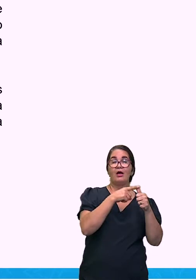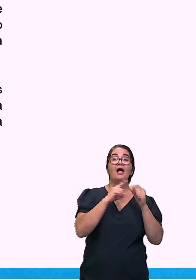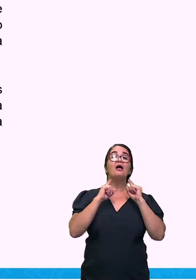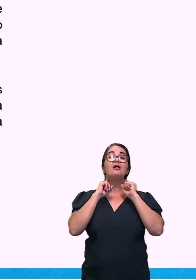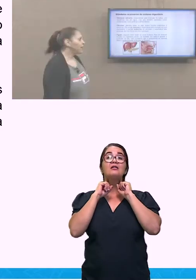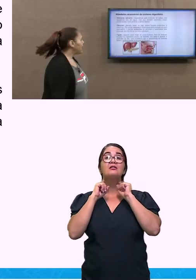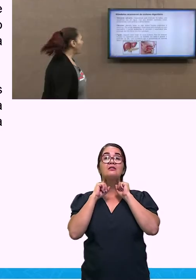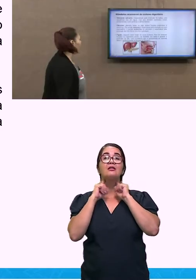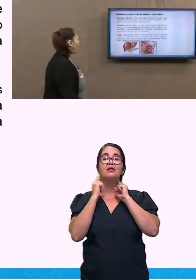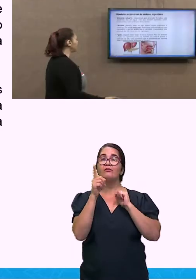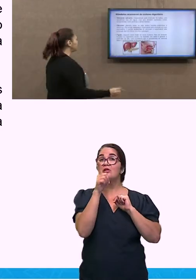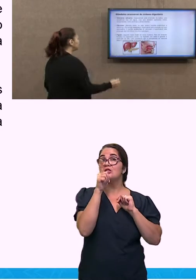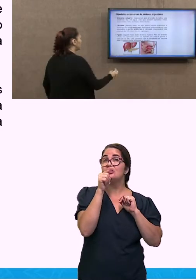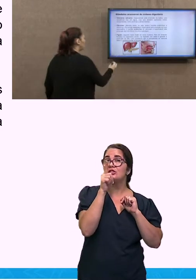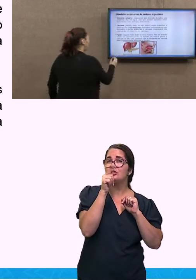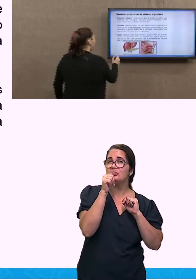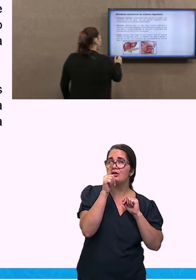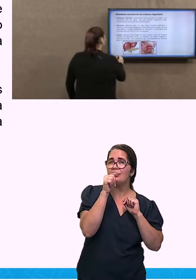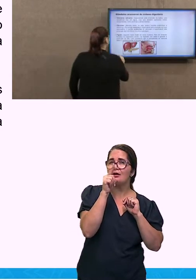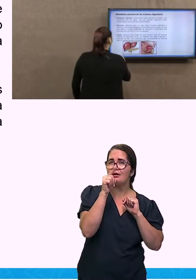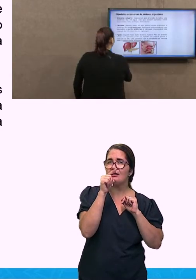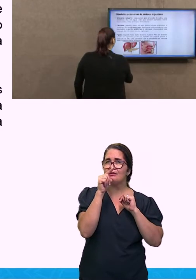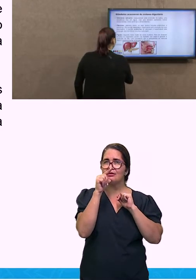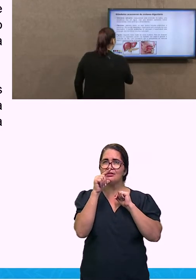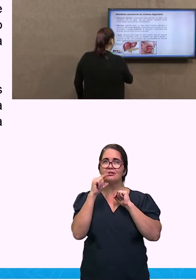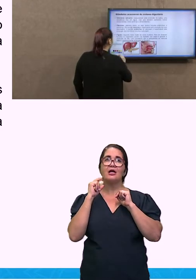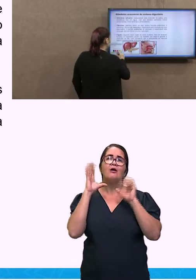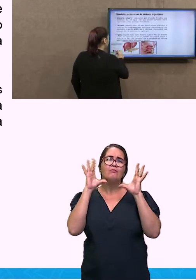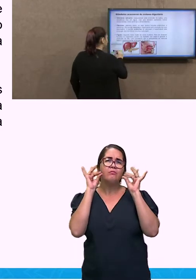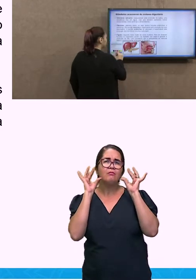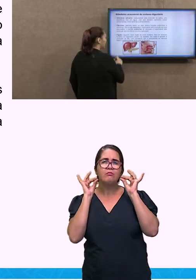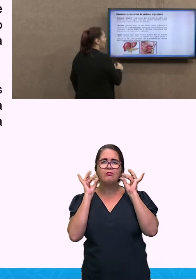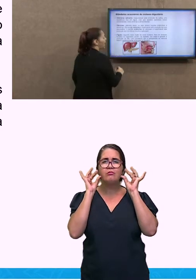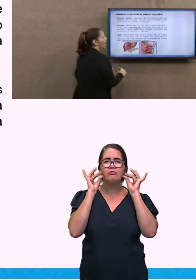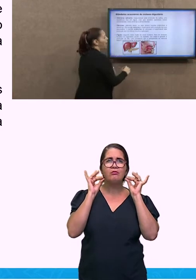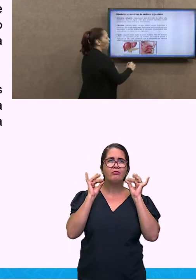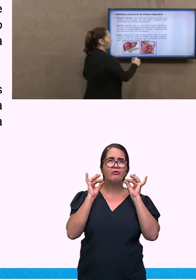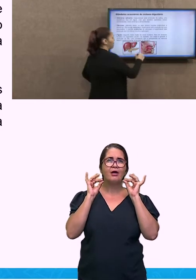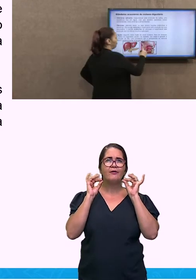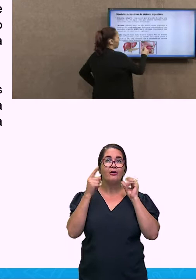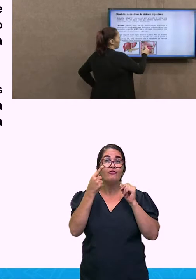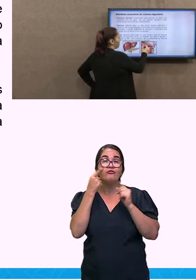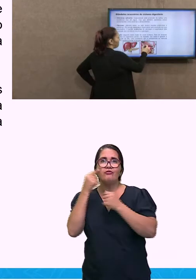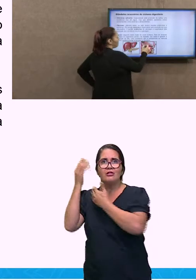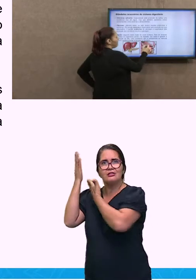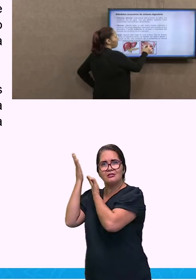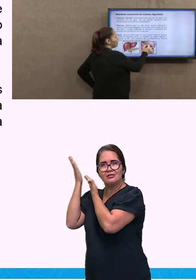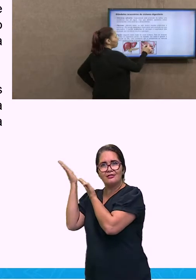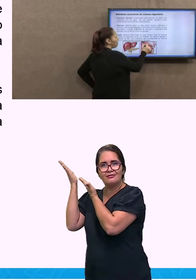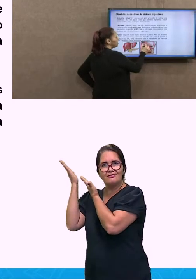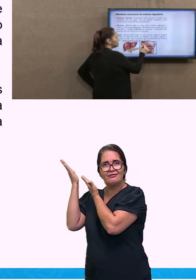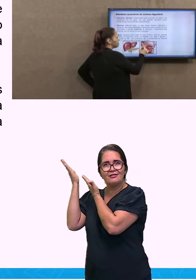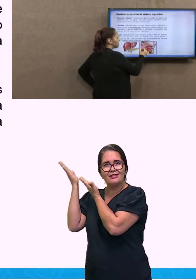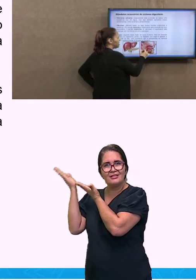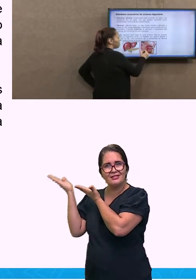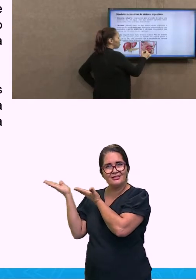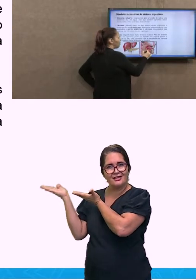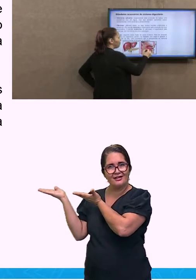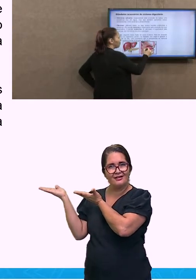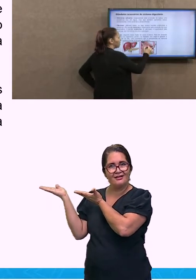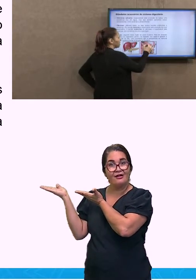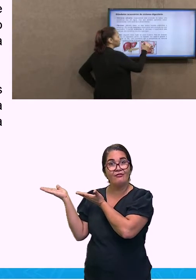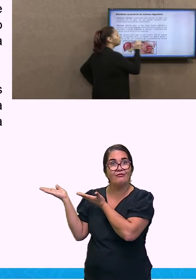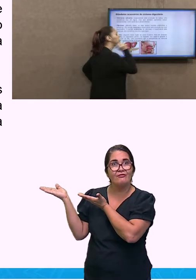Olha bem como que elas estão bem estruturadas. Olha, bem próxima aqui,